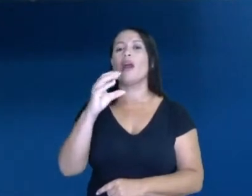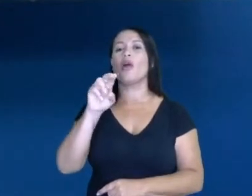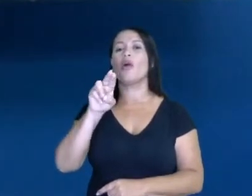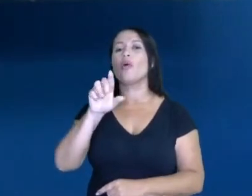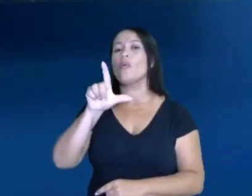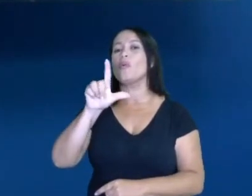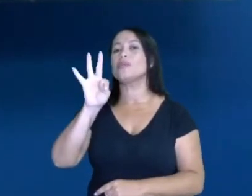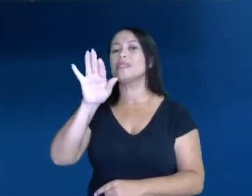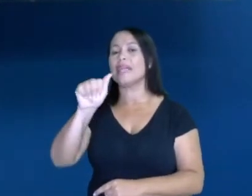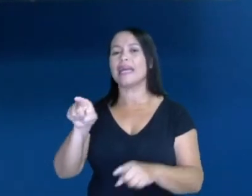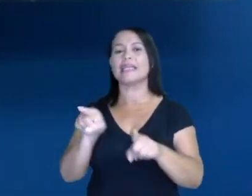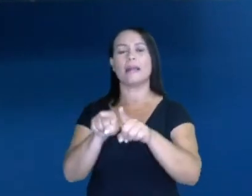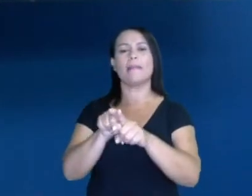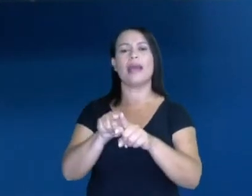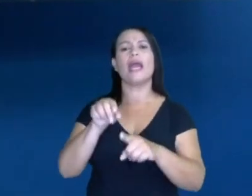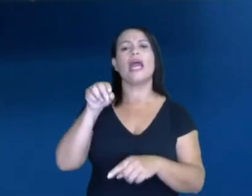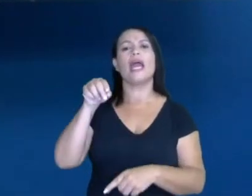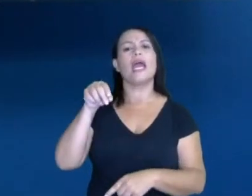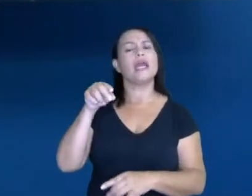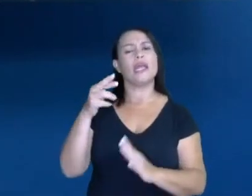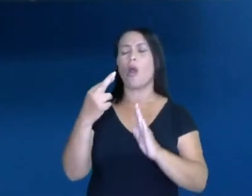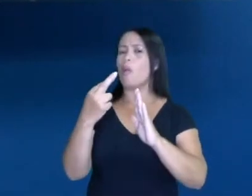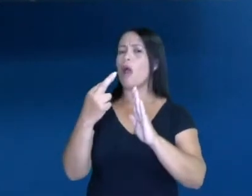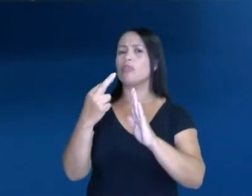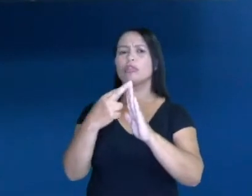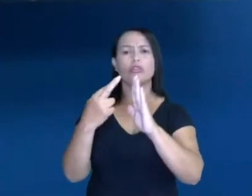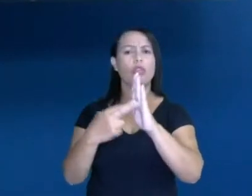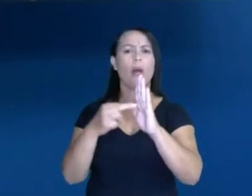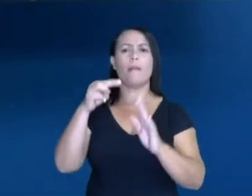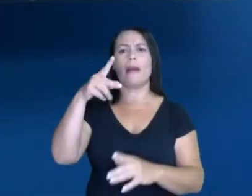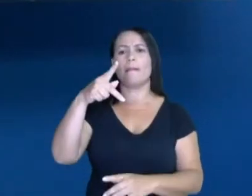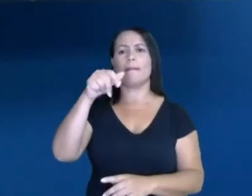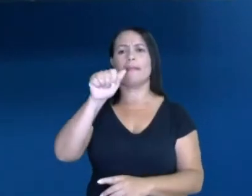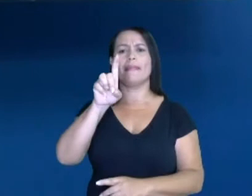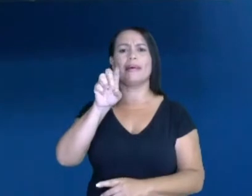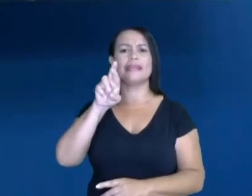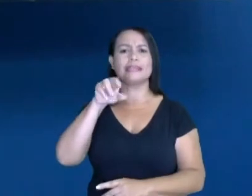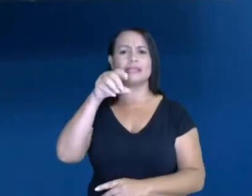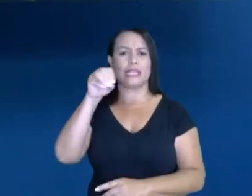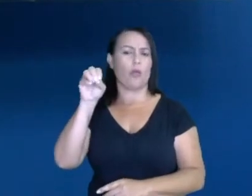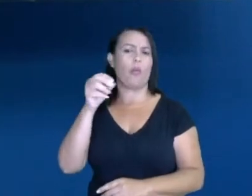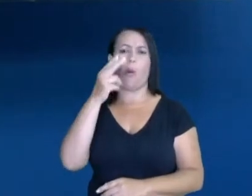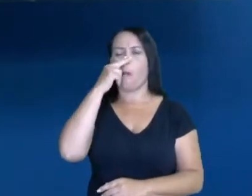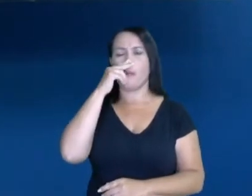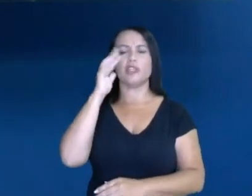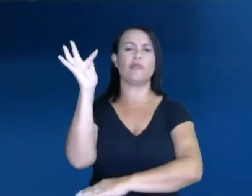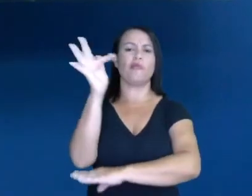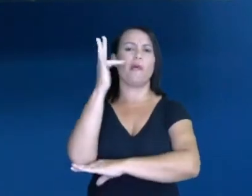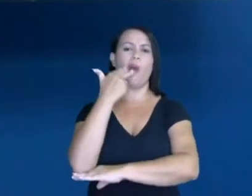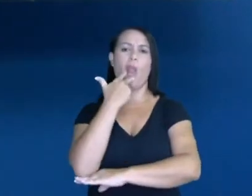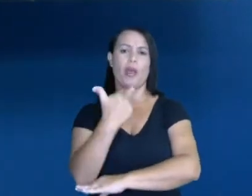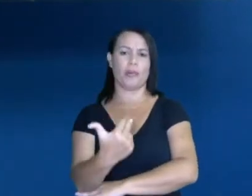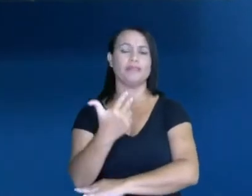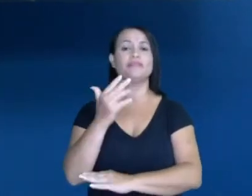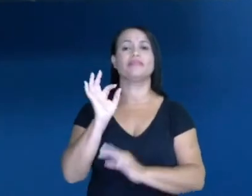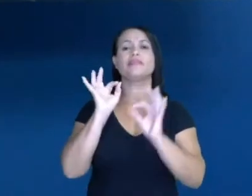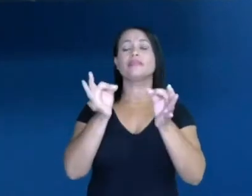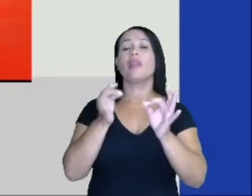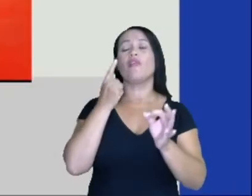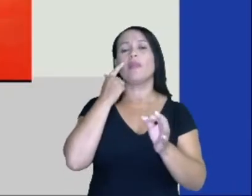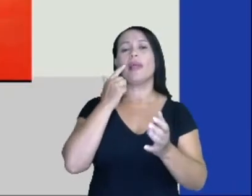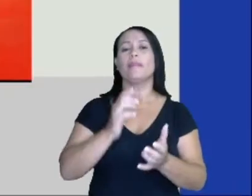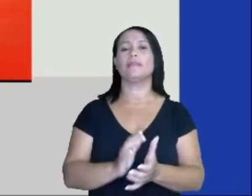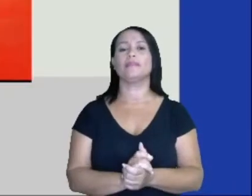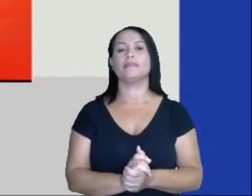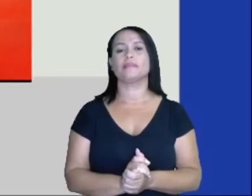culta ou norma padrão, esses termos estão se referindo à linguagem formal, tá certo? Então, tá,